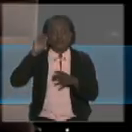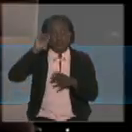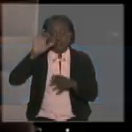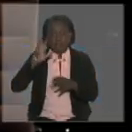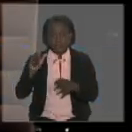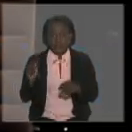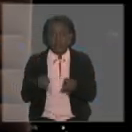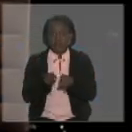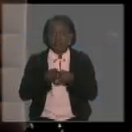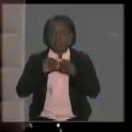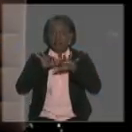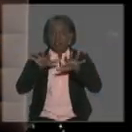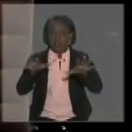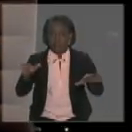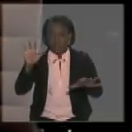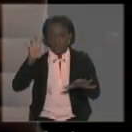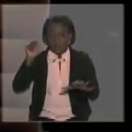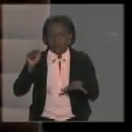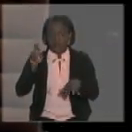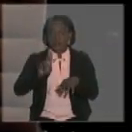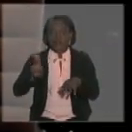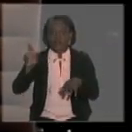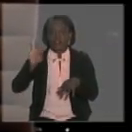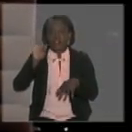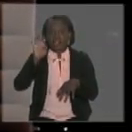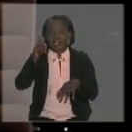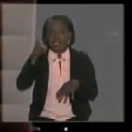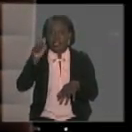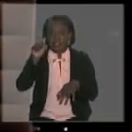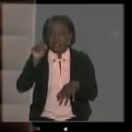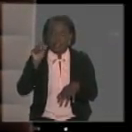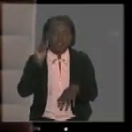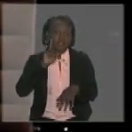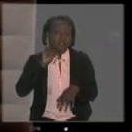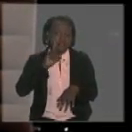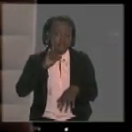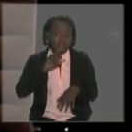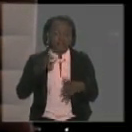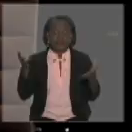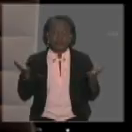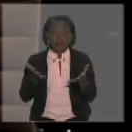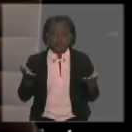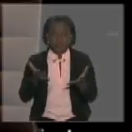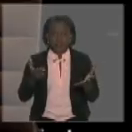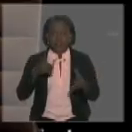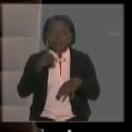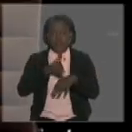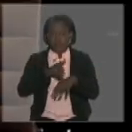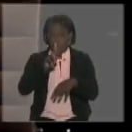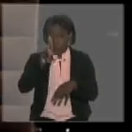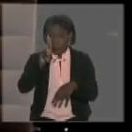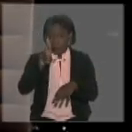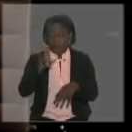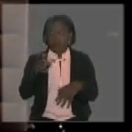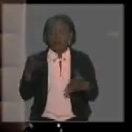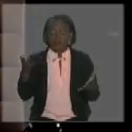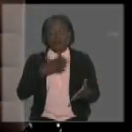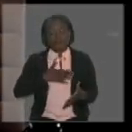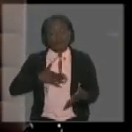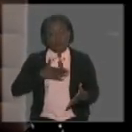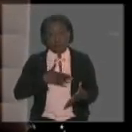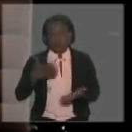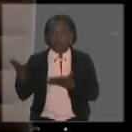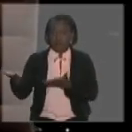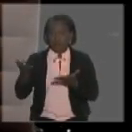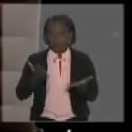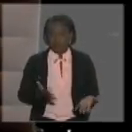africana pela Universidade do Texas, em Austin, nos Estados Unidos, onde atualmente é doutoranda. Eu tenho a honra de